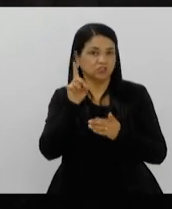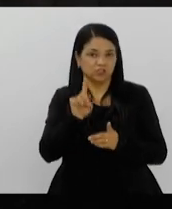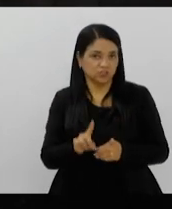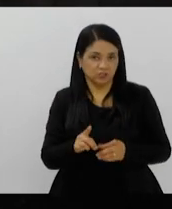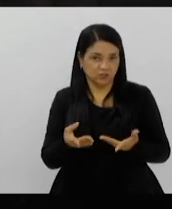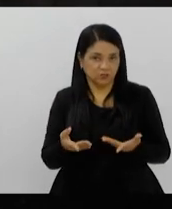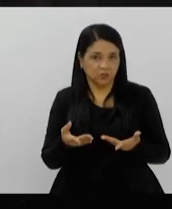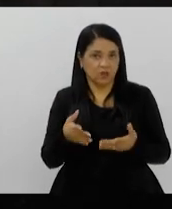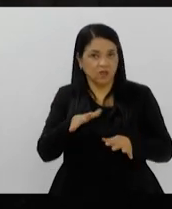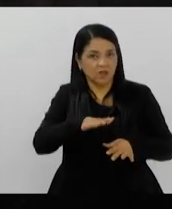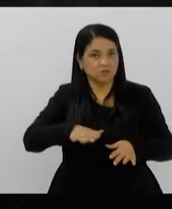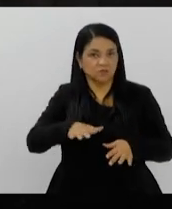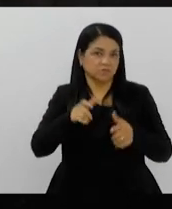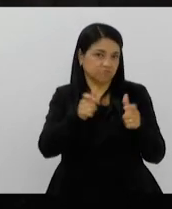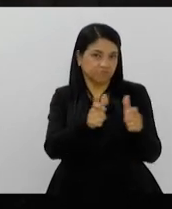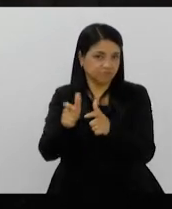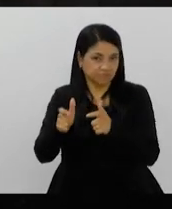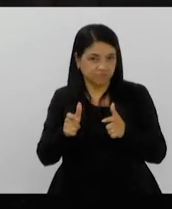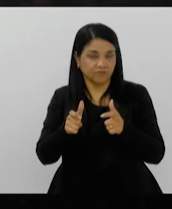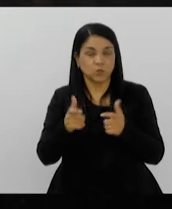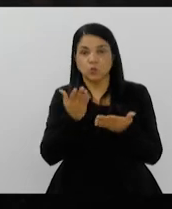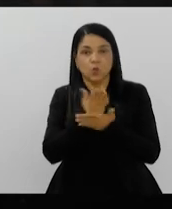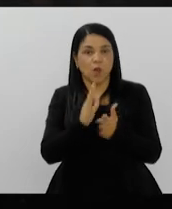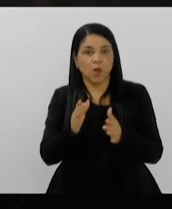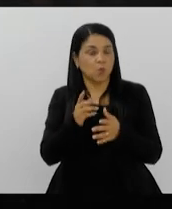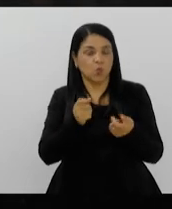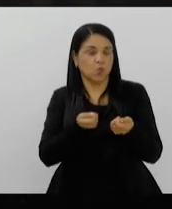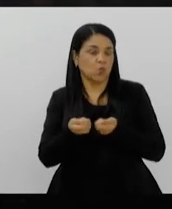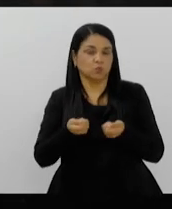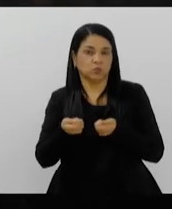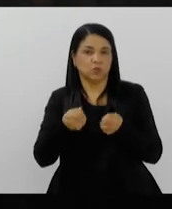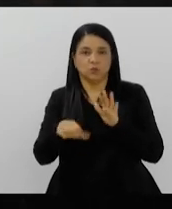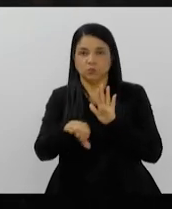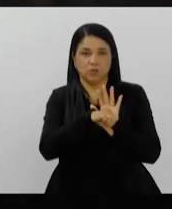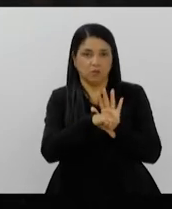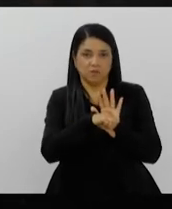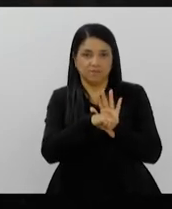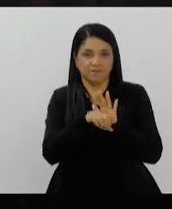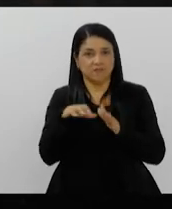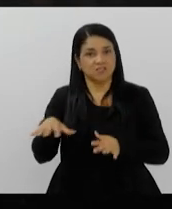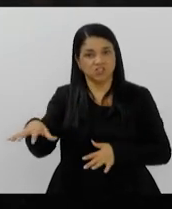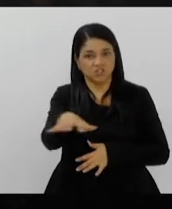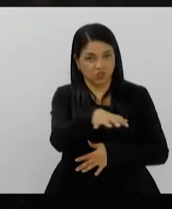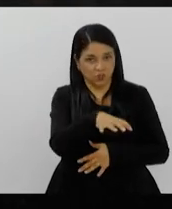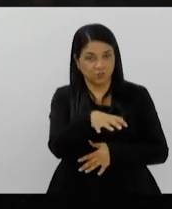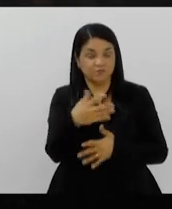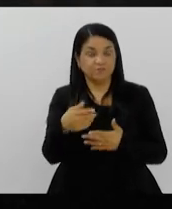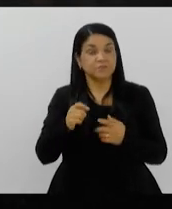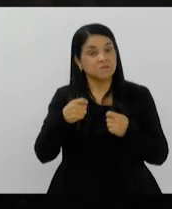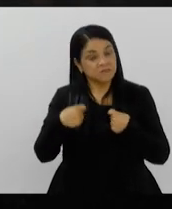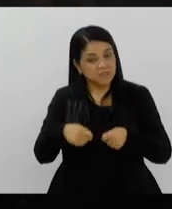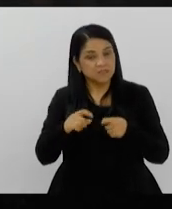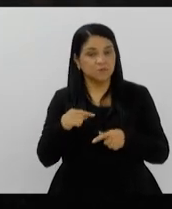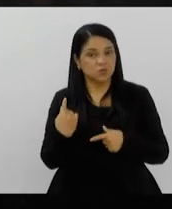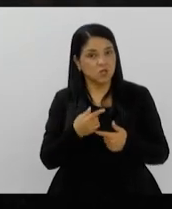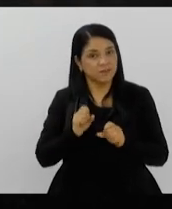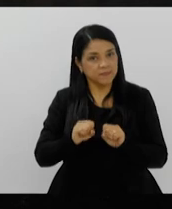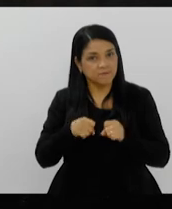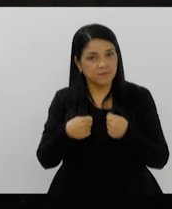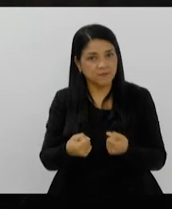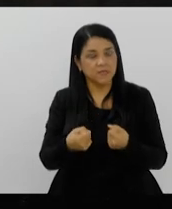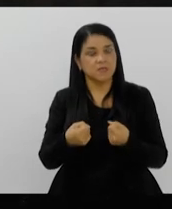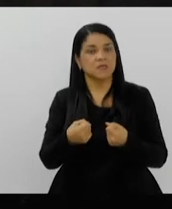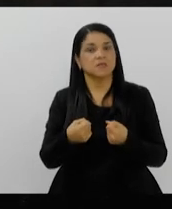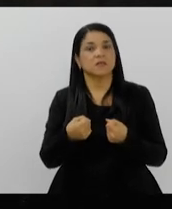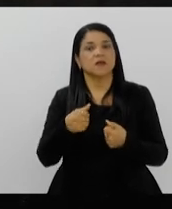sobretudo, ele não acabou com o controle do crime organizado nessas regiões. A gente quer defender, sim, aqui a manutenção